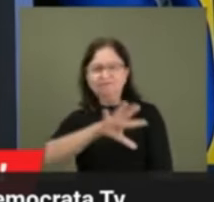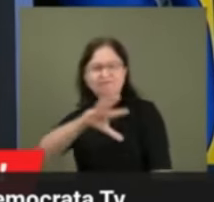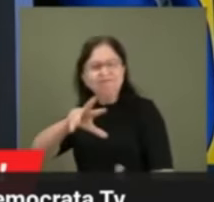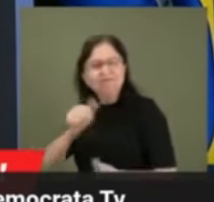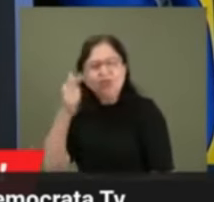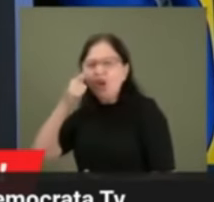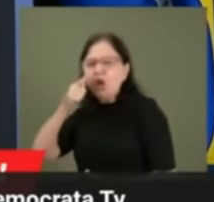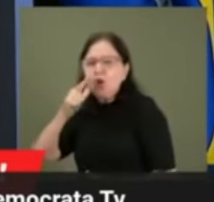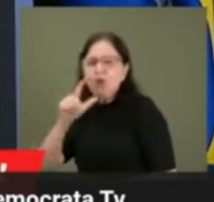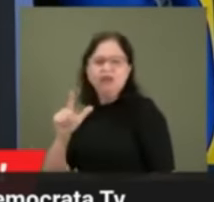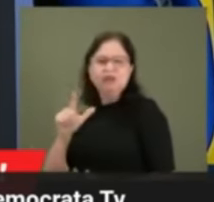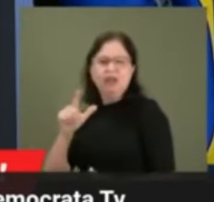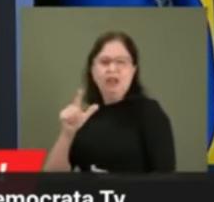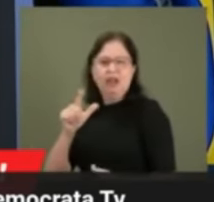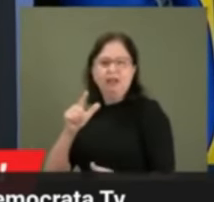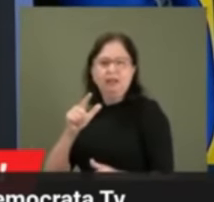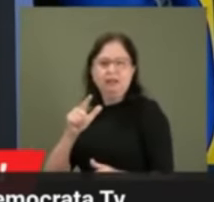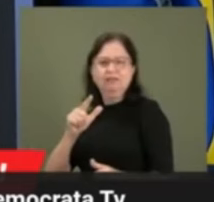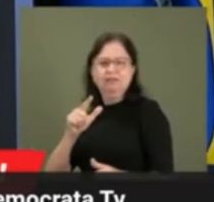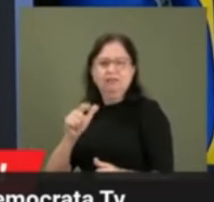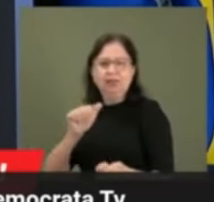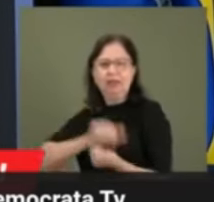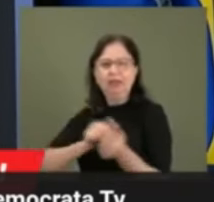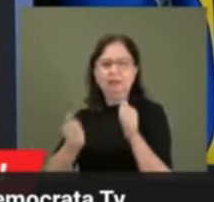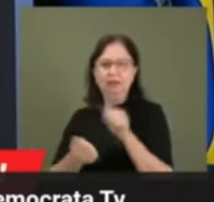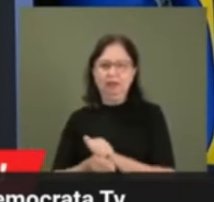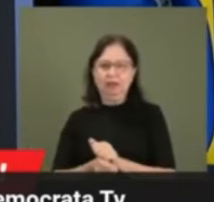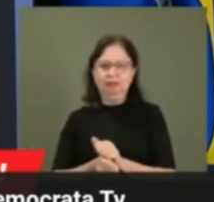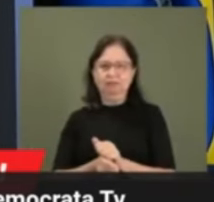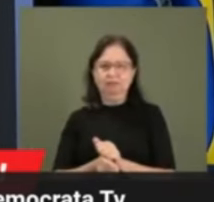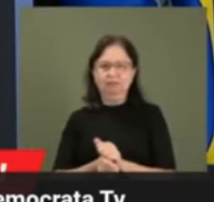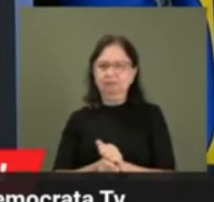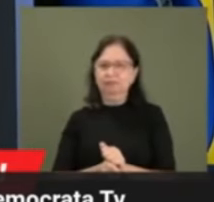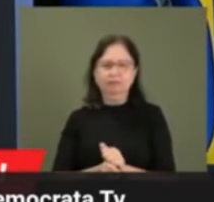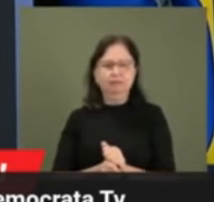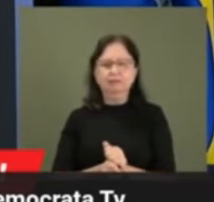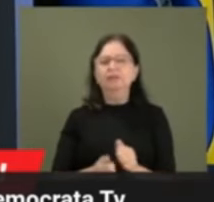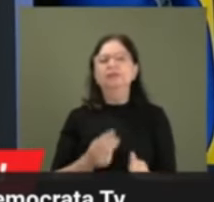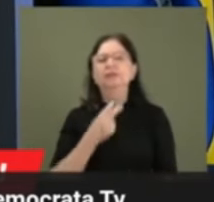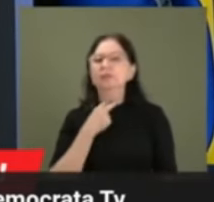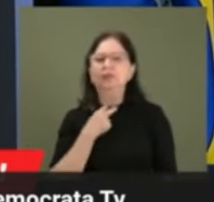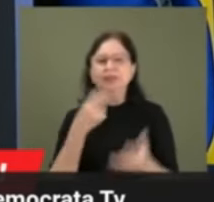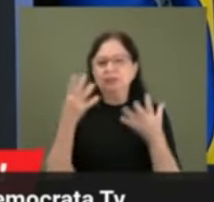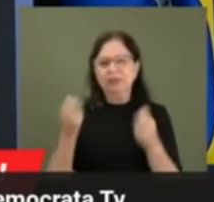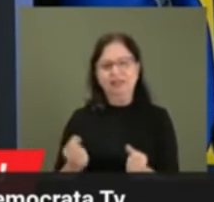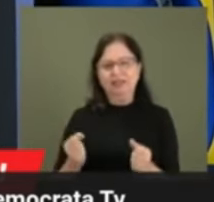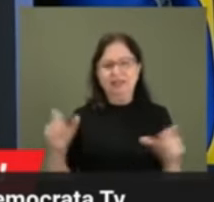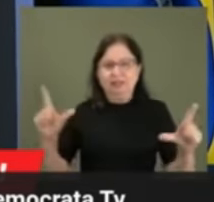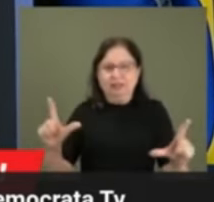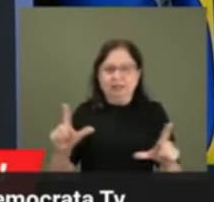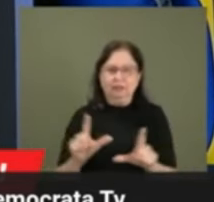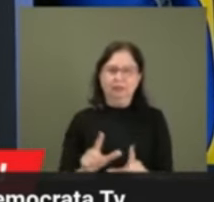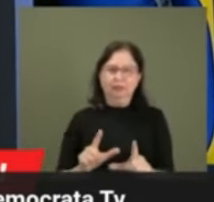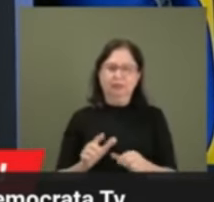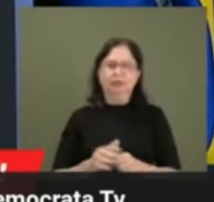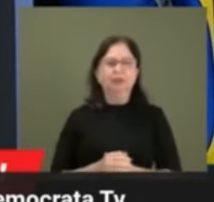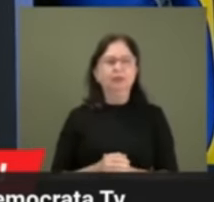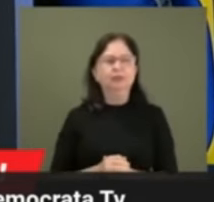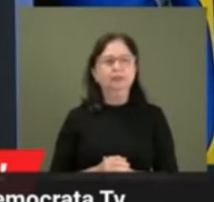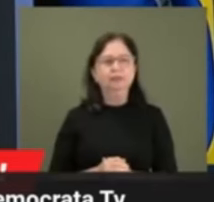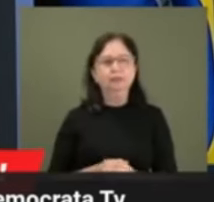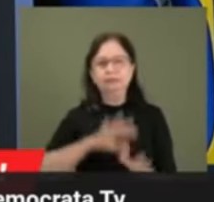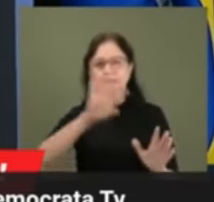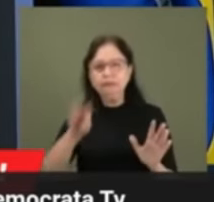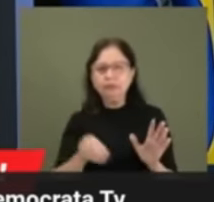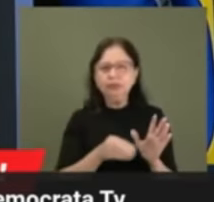ser líder nesse setor e a gente não pode se apequenar sugestão que a gente tá trazendo será nessa sugestão que trataremos do sistemas de